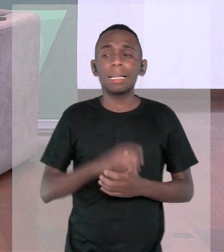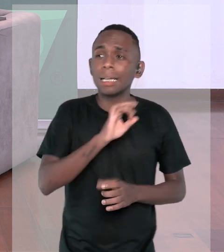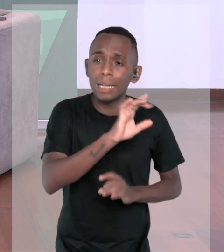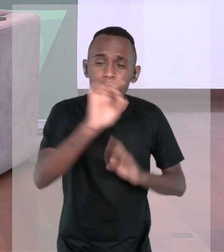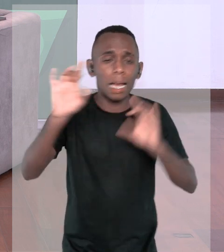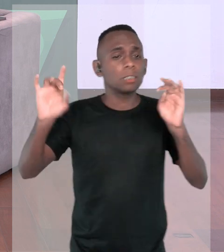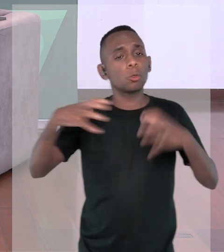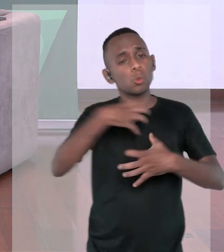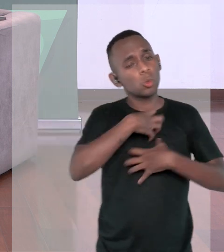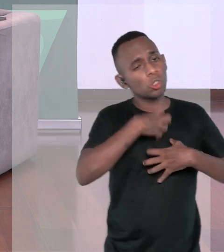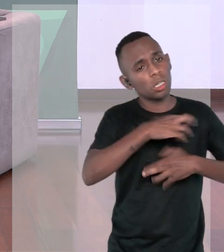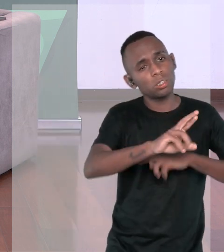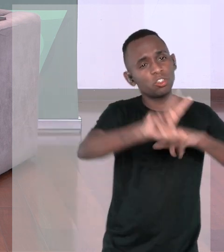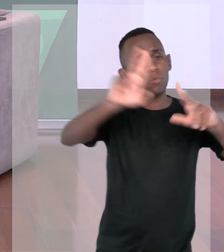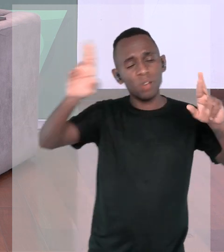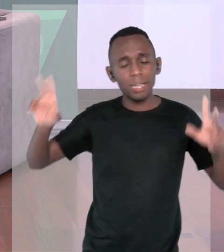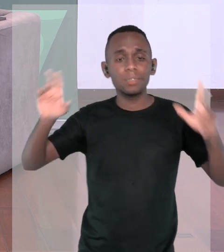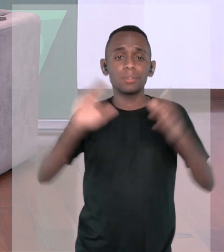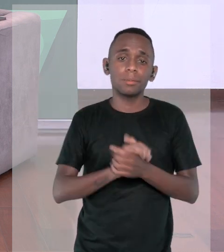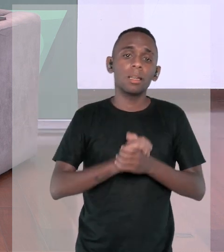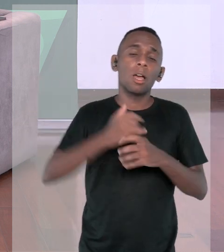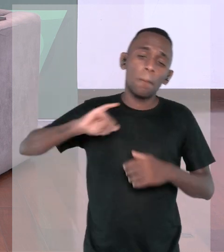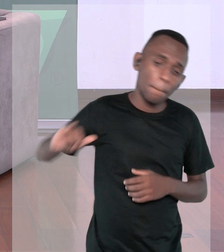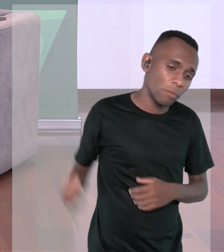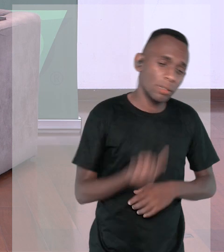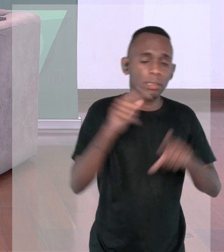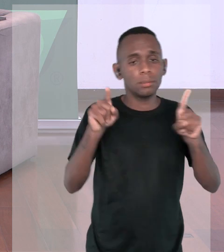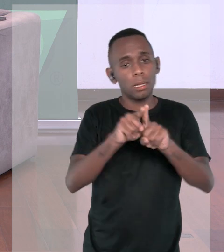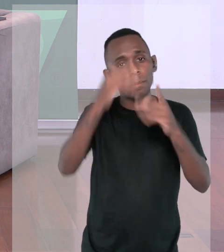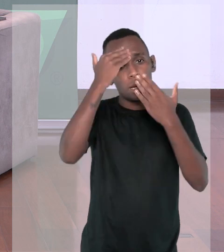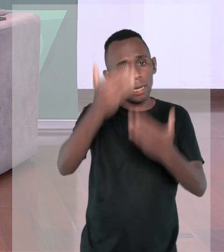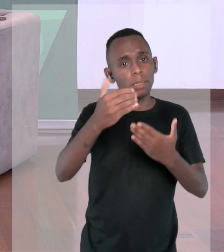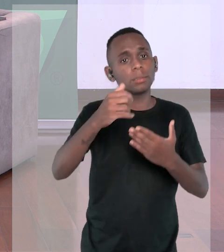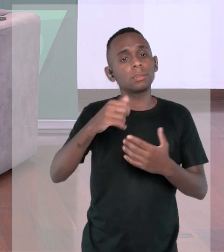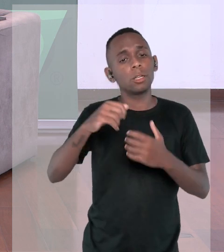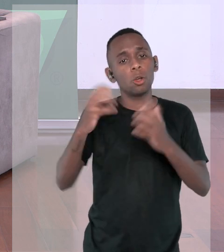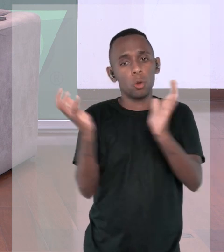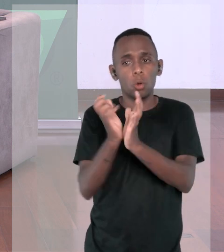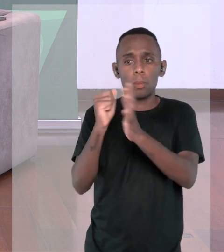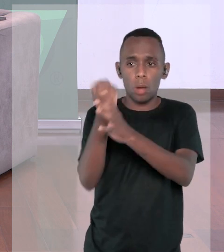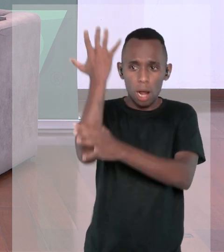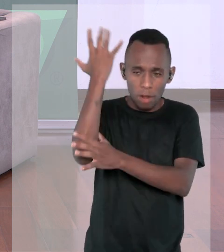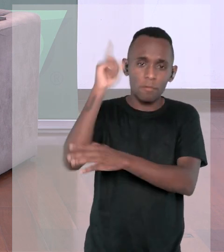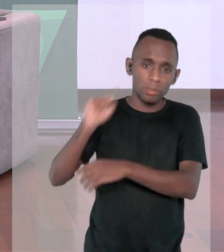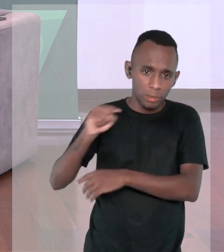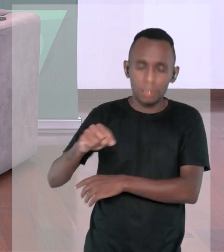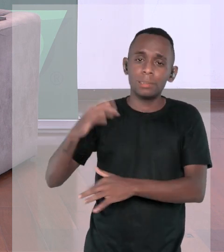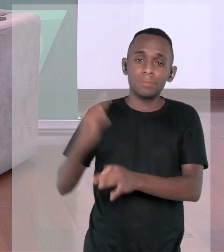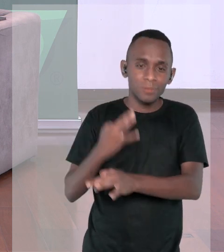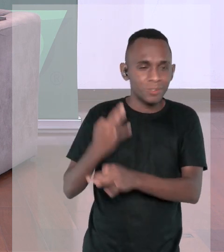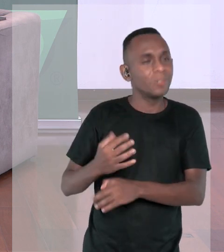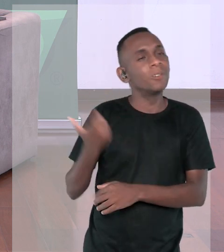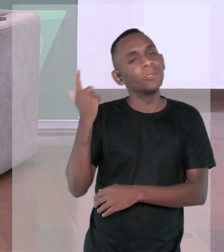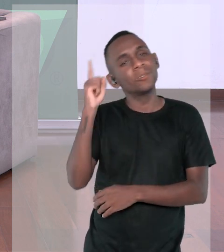um de um jeito, cada um pouquinho. Quero aproveitar aqui e agradecer ao time da Árvore. Tá? Que é quem me tolera todos